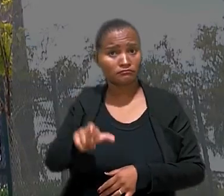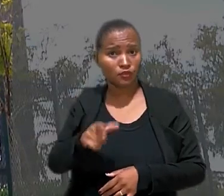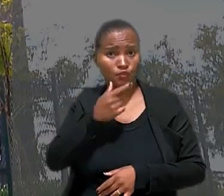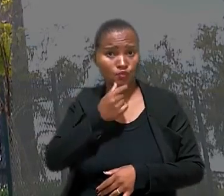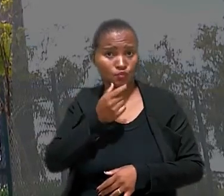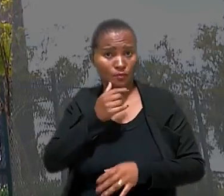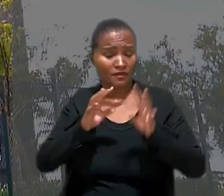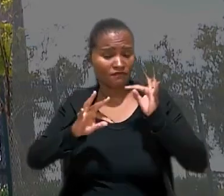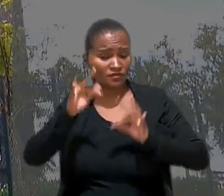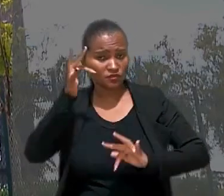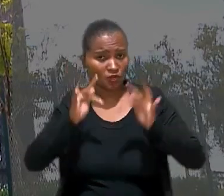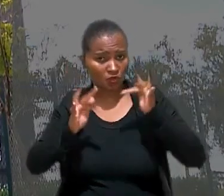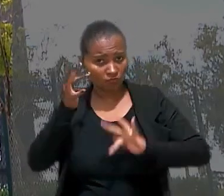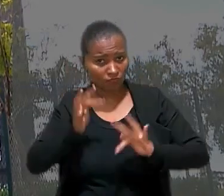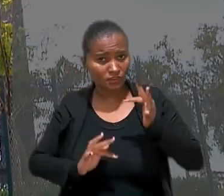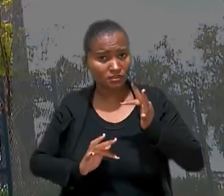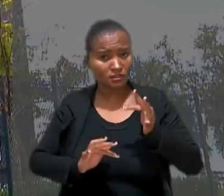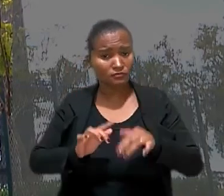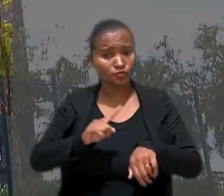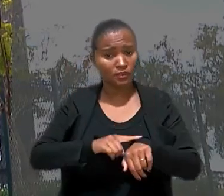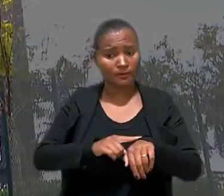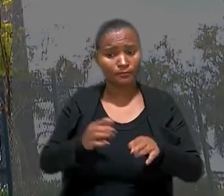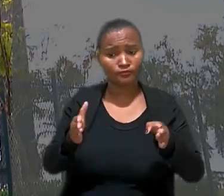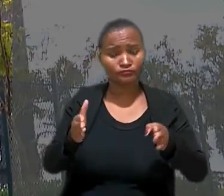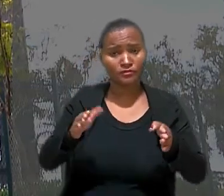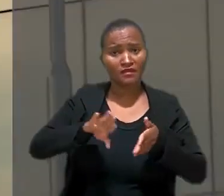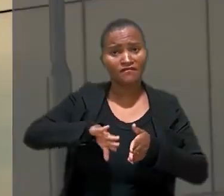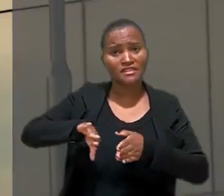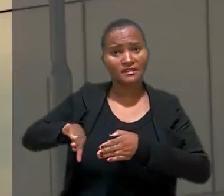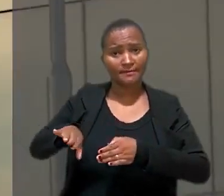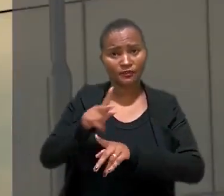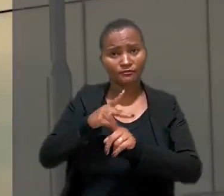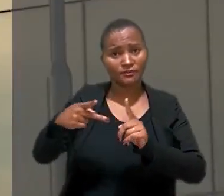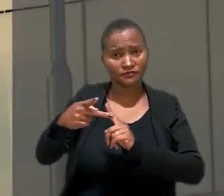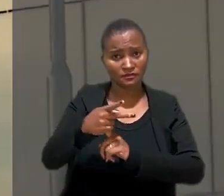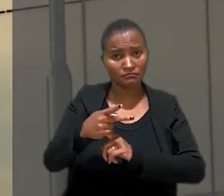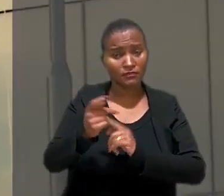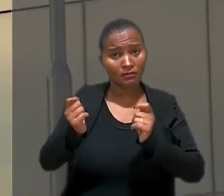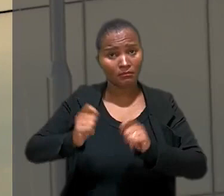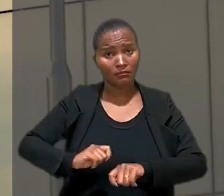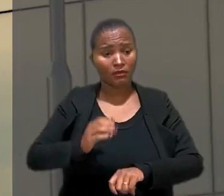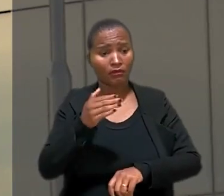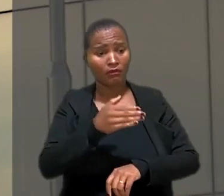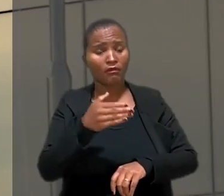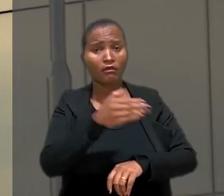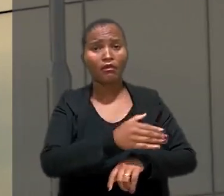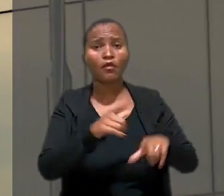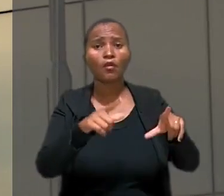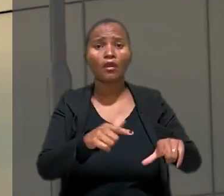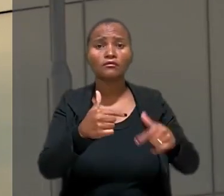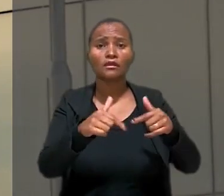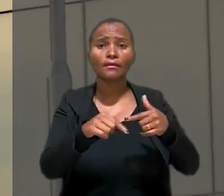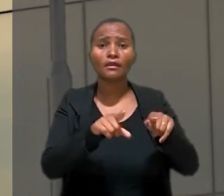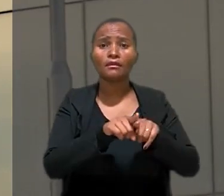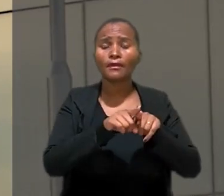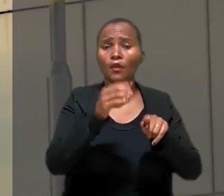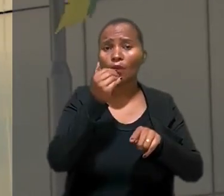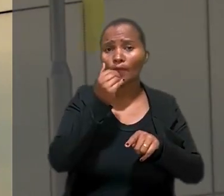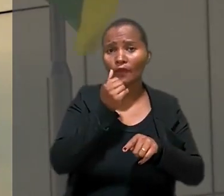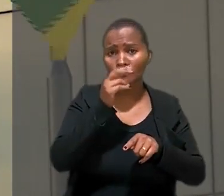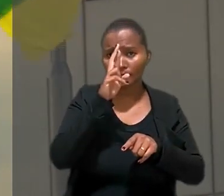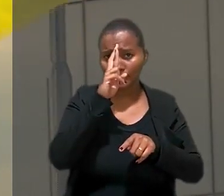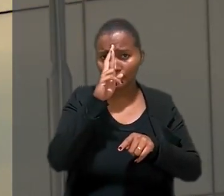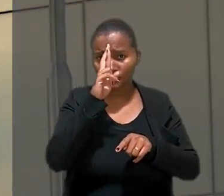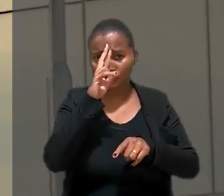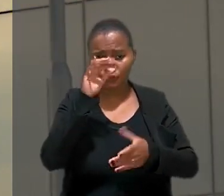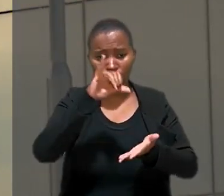do fisiologista no período de afastamento previdenciário e que permitia que ele frequentasse o local de trabalho e almoçasse no